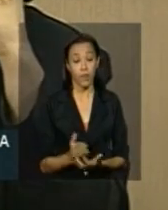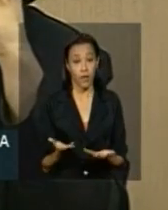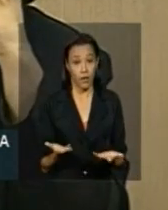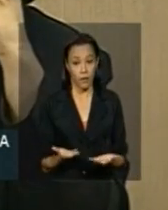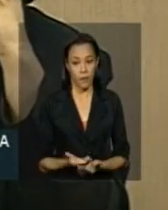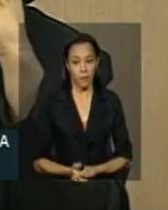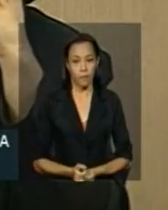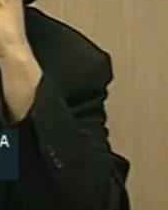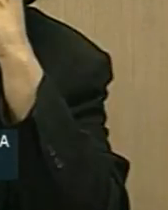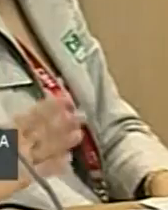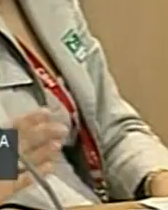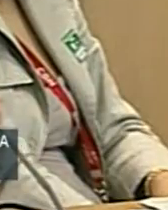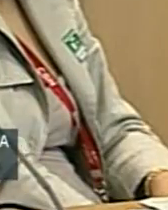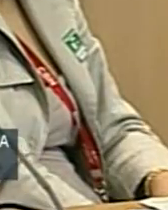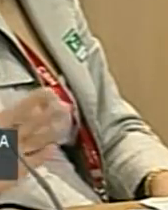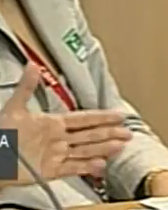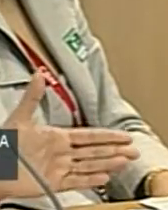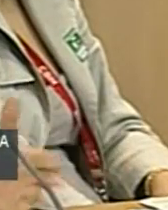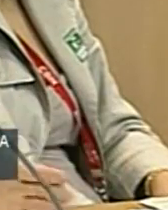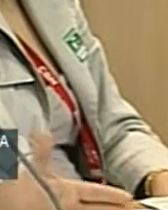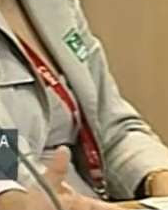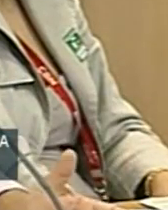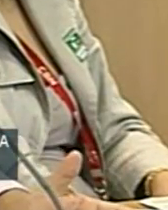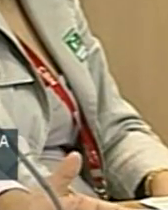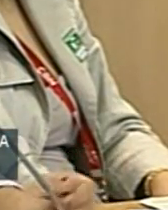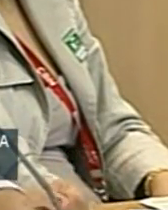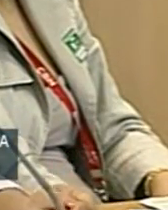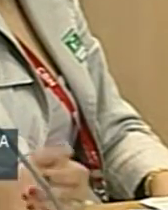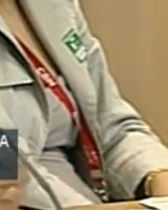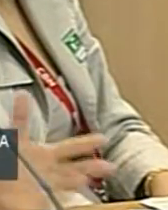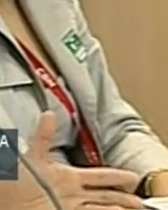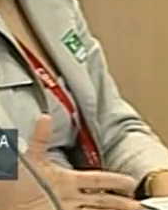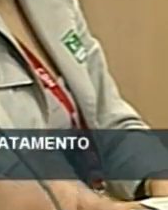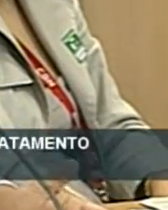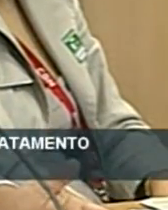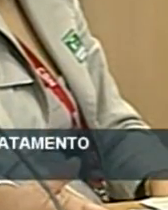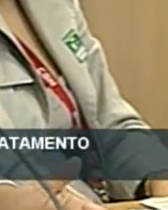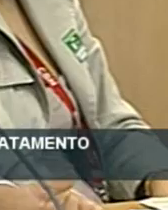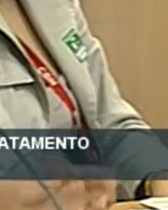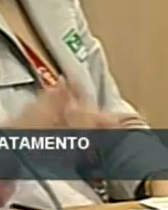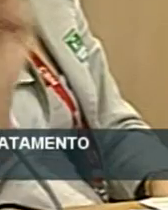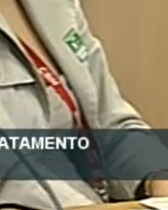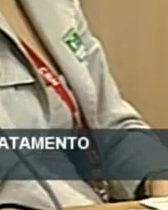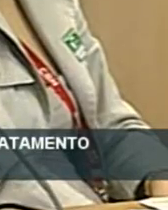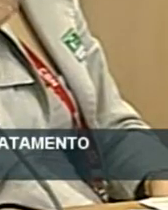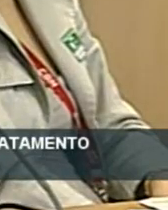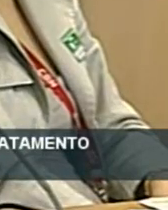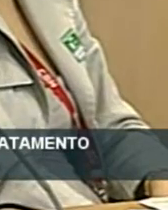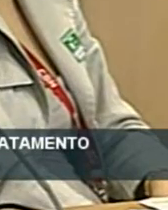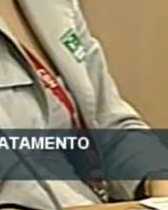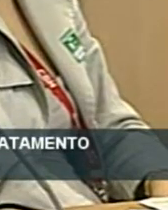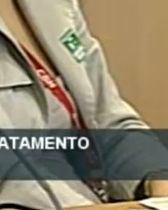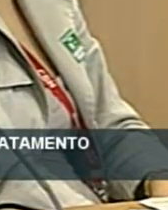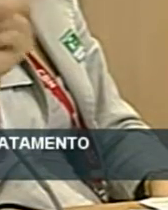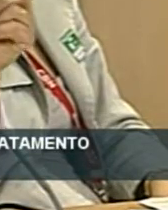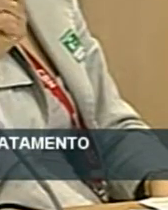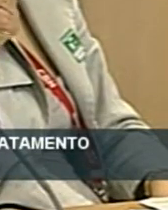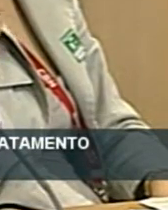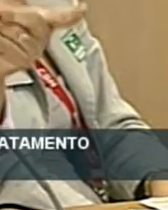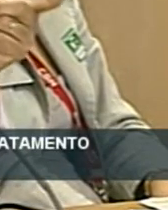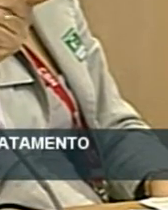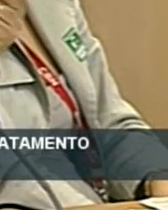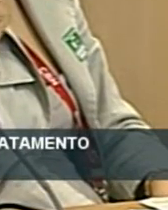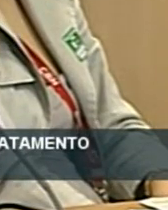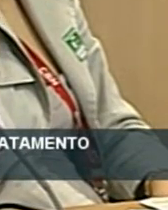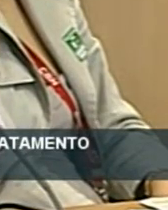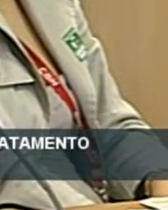tem uma pergunta aqui Uma demanda da Imprensa senhora desculpe mas não tem a ver com desmatamento mas um assunto do dia que é que é a questão da do prazo